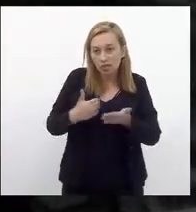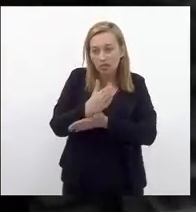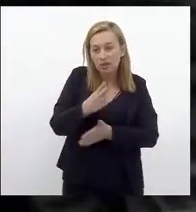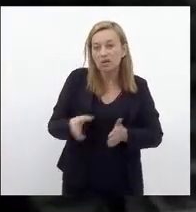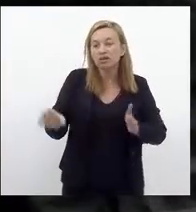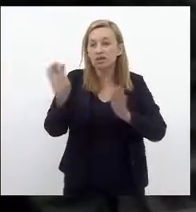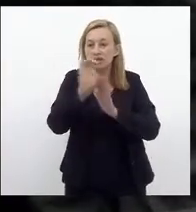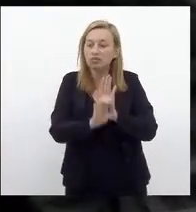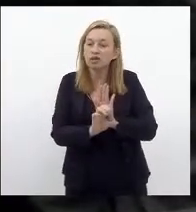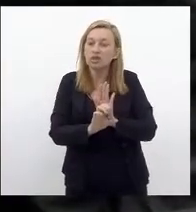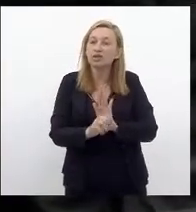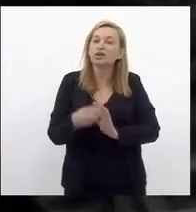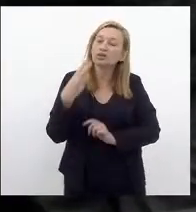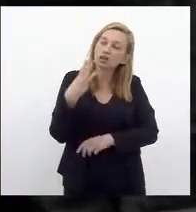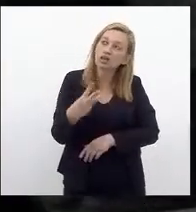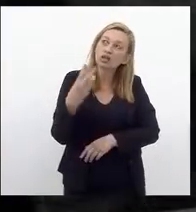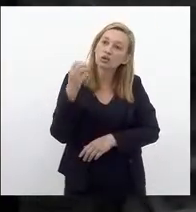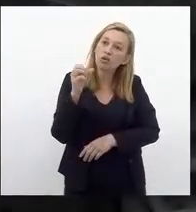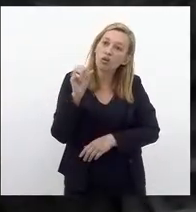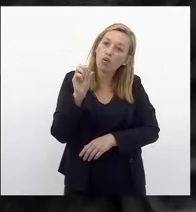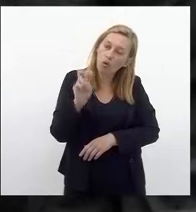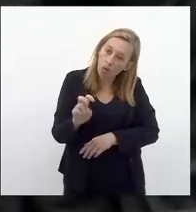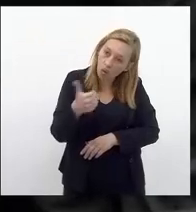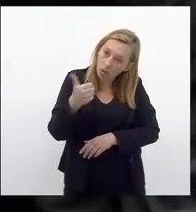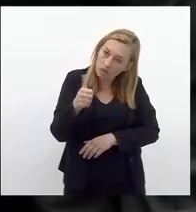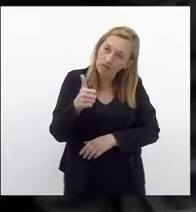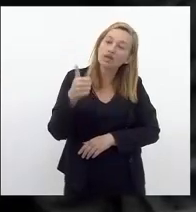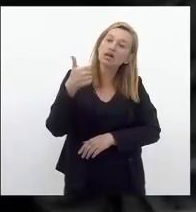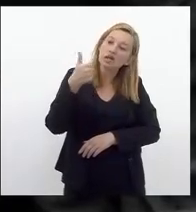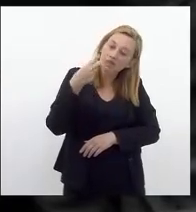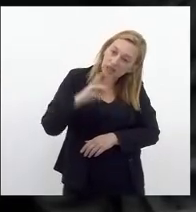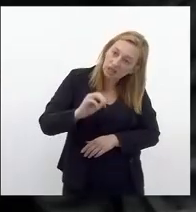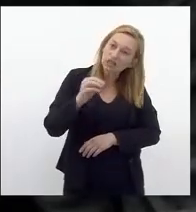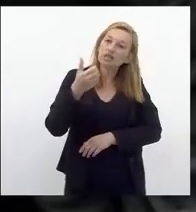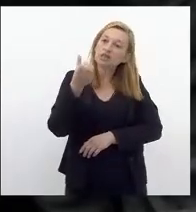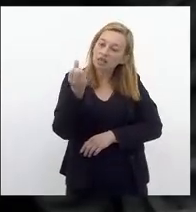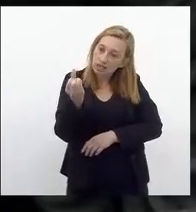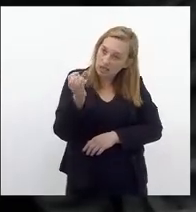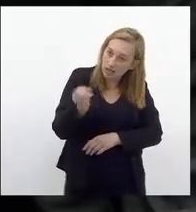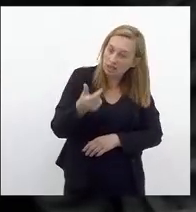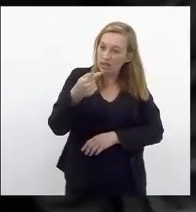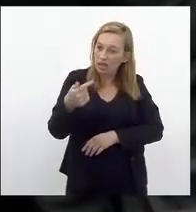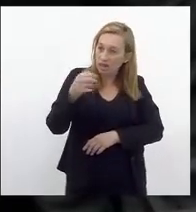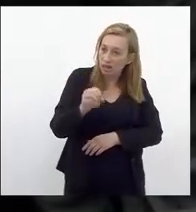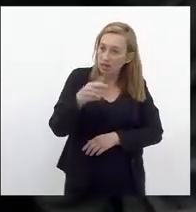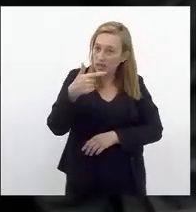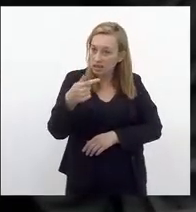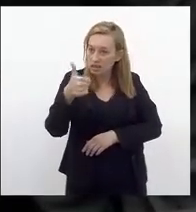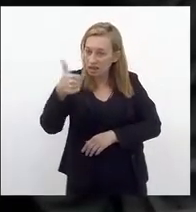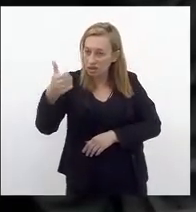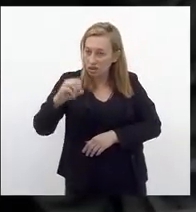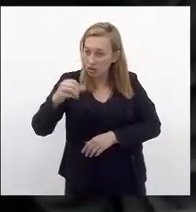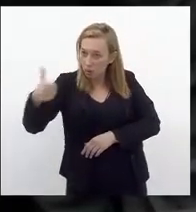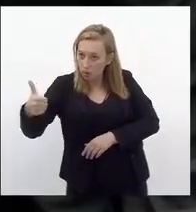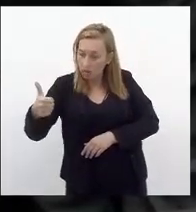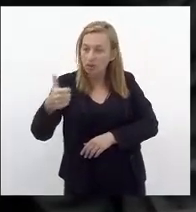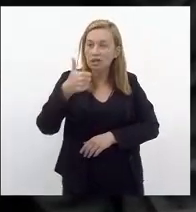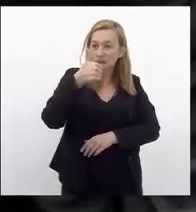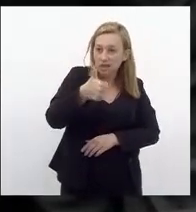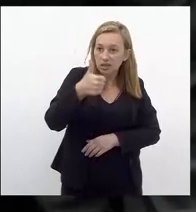das emendas supressivas 31130 60 71/75 111